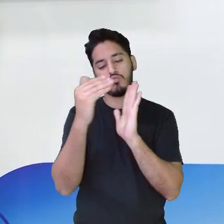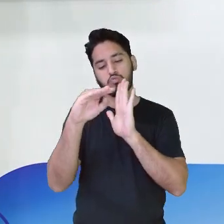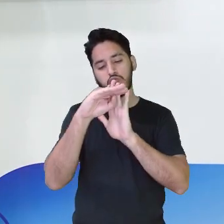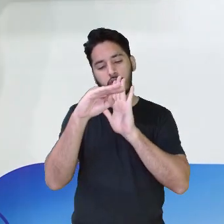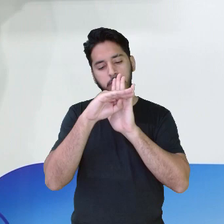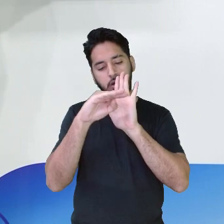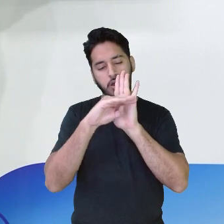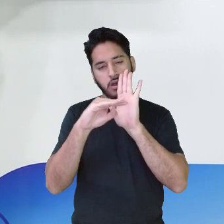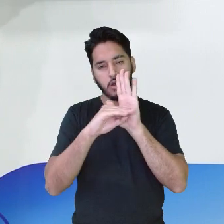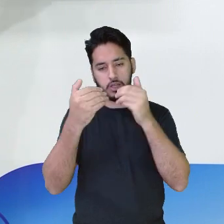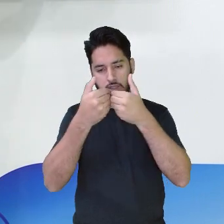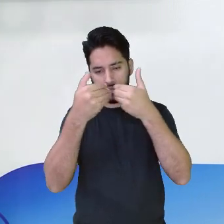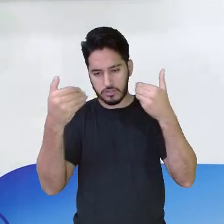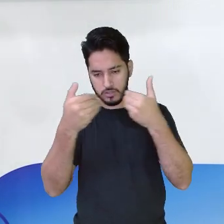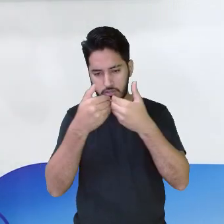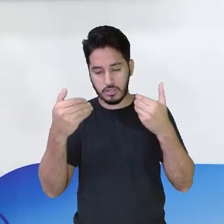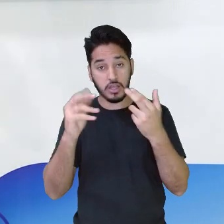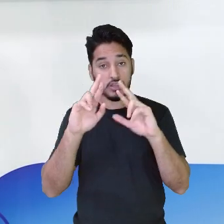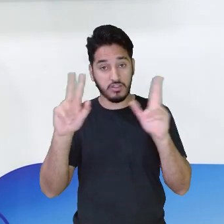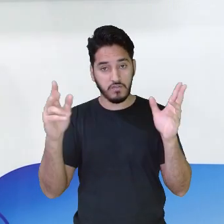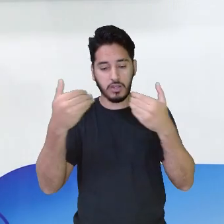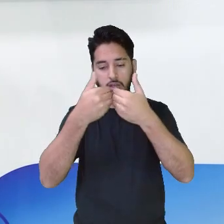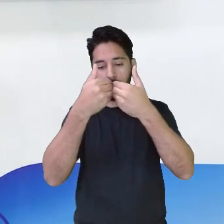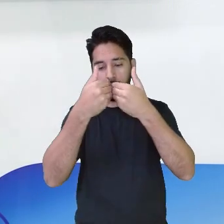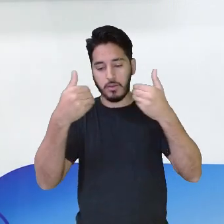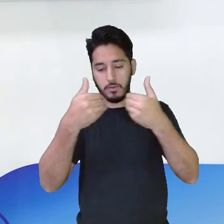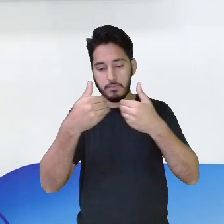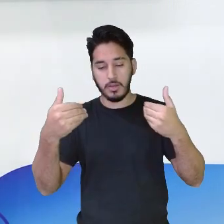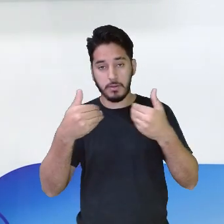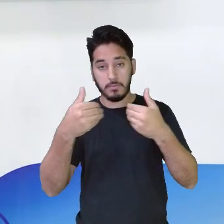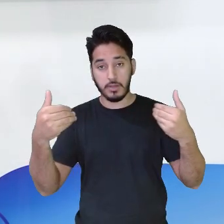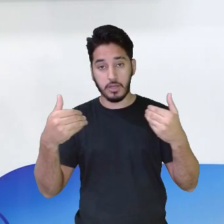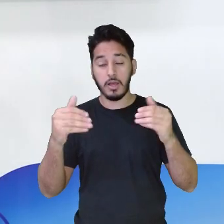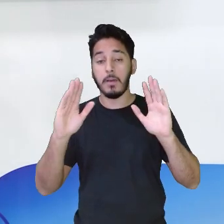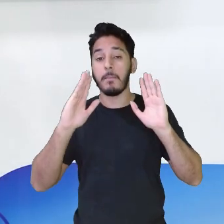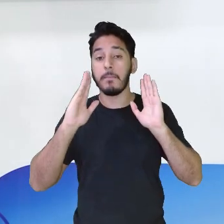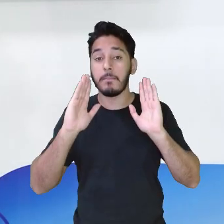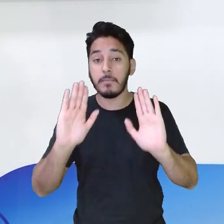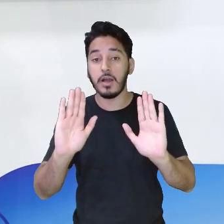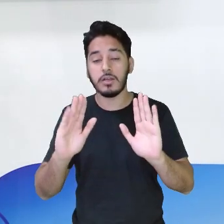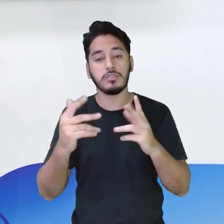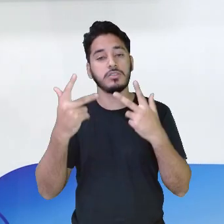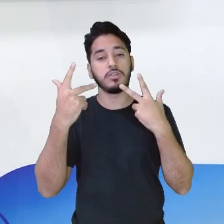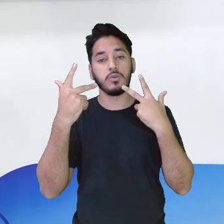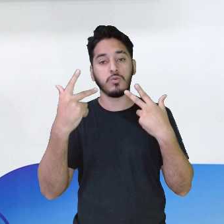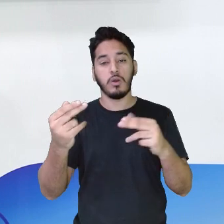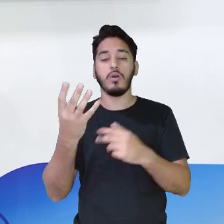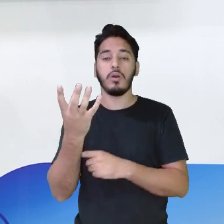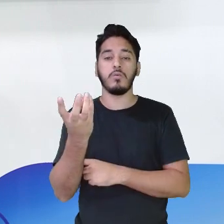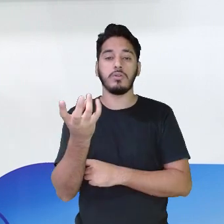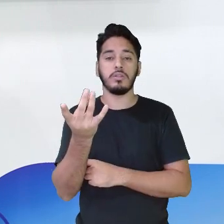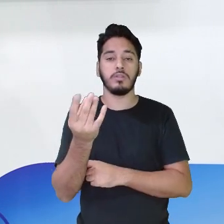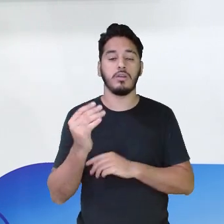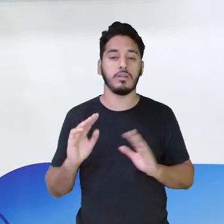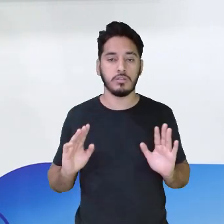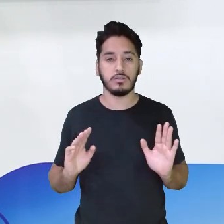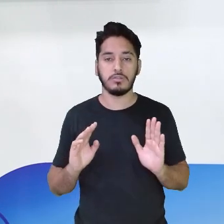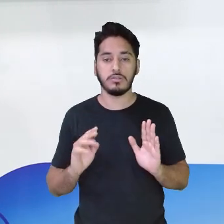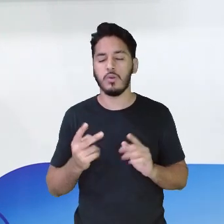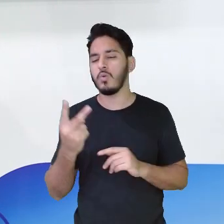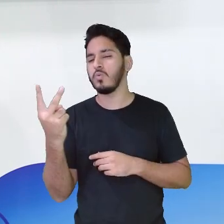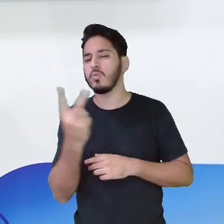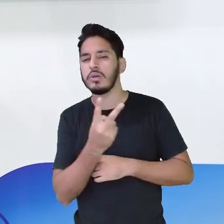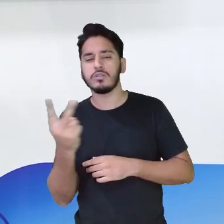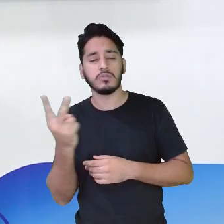divididas diferentemente, ó, são divididas de forma diferente, mas de uma mesma quantidade. Os